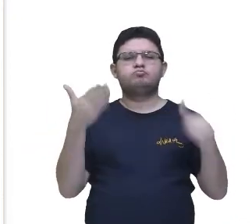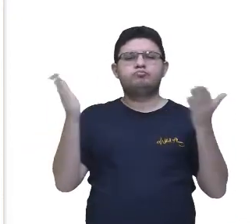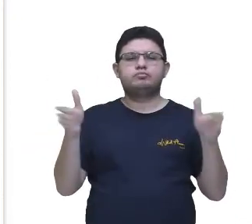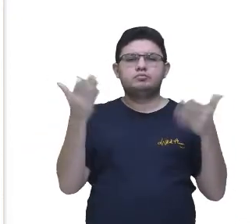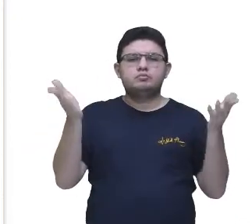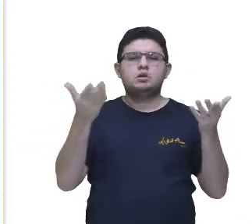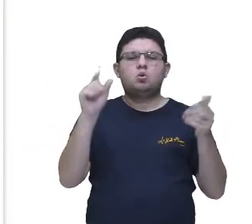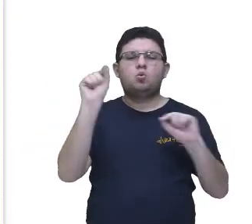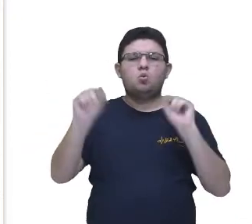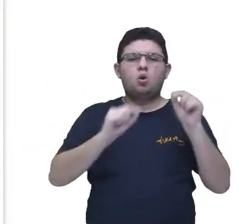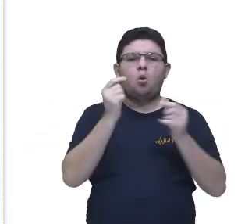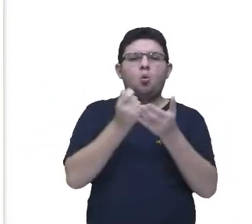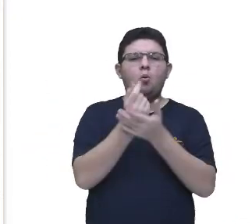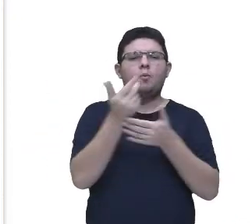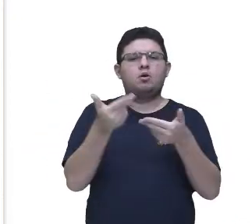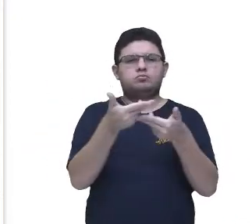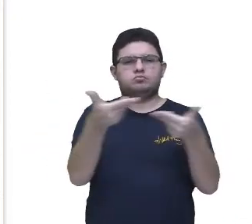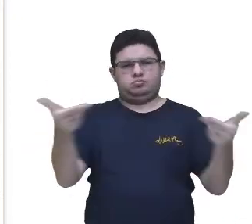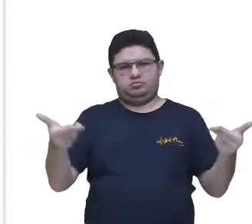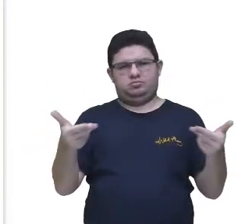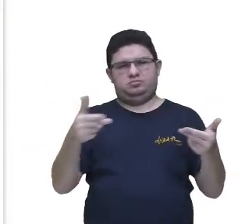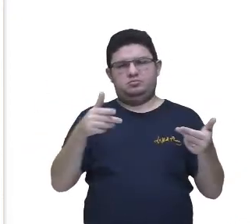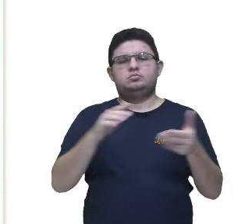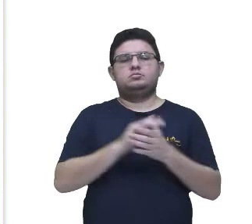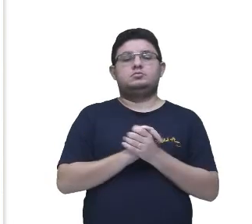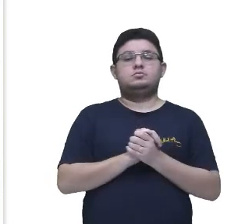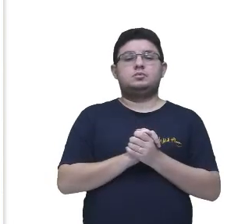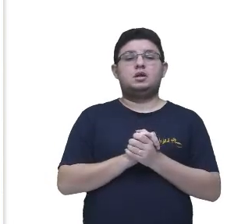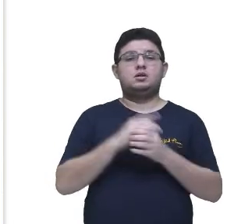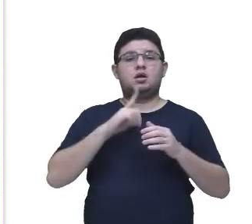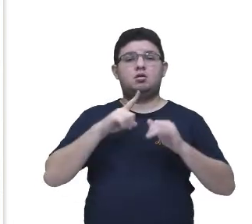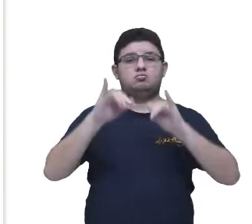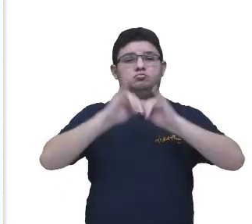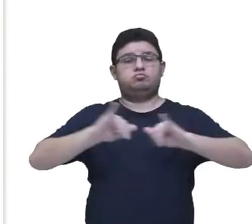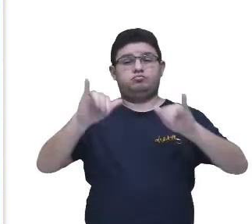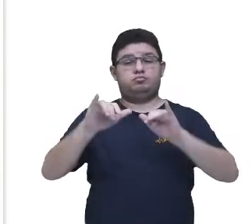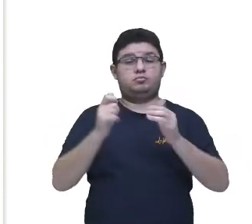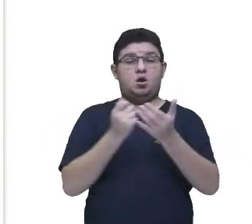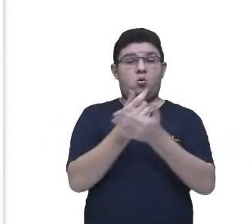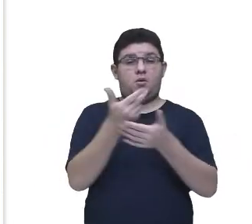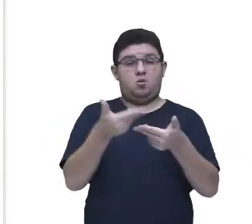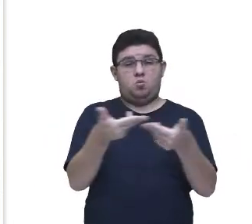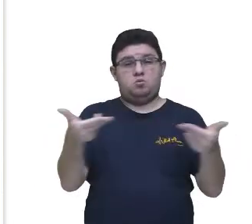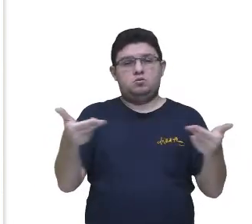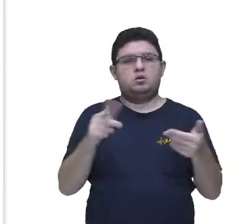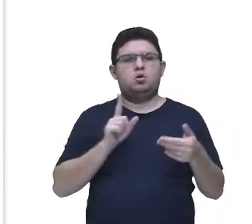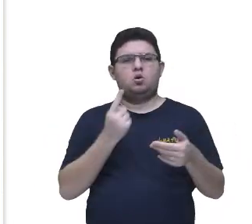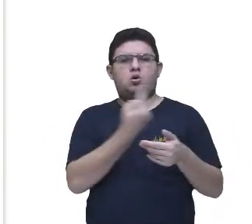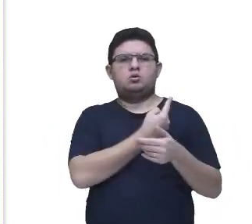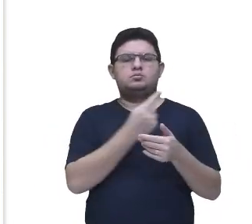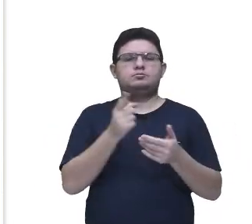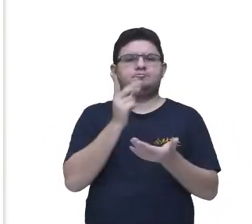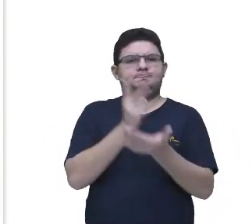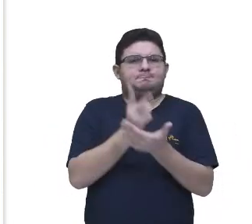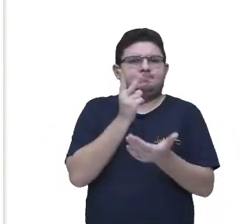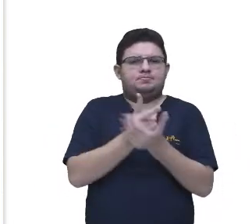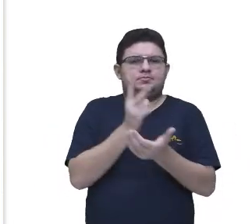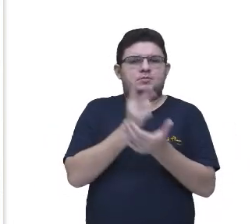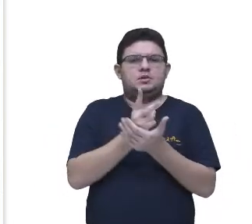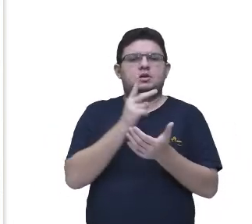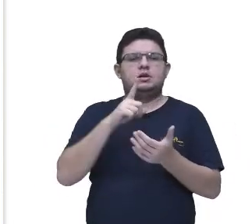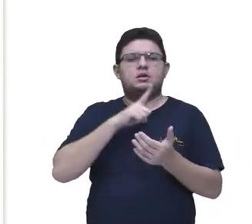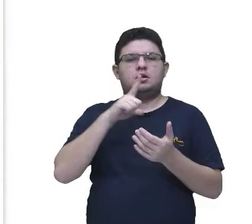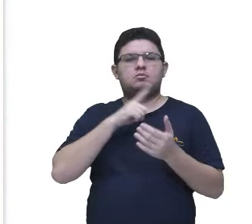comprar determinados produtos. Isso que se trata uma propaganda. Então, nós somos invadidos diariamente por diversas e